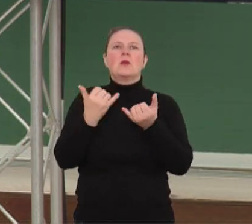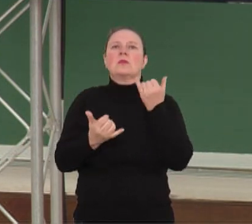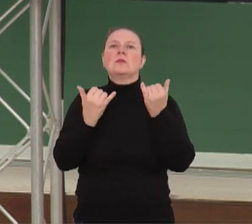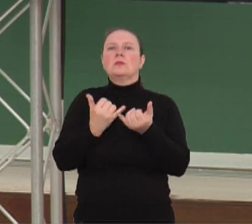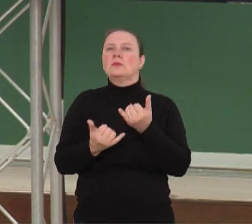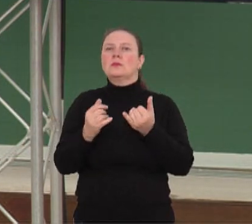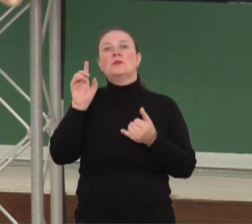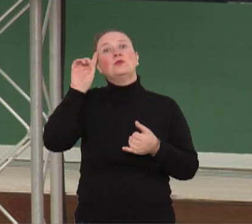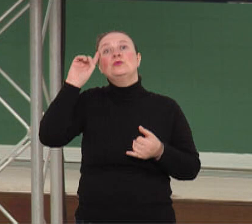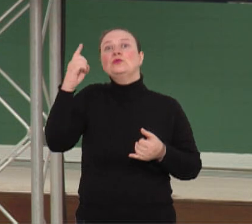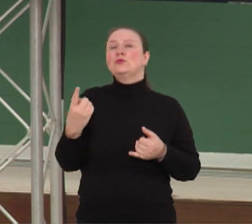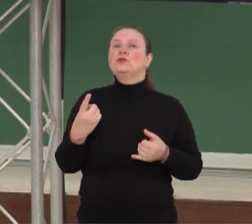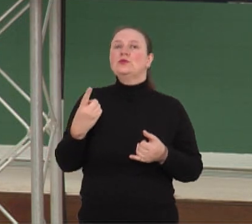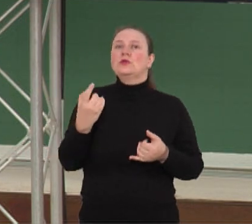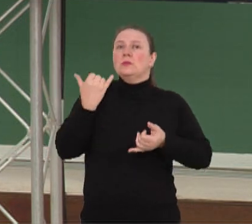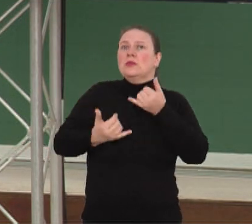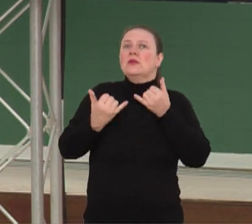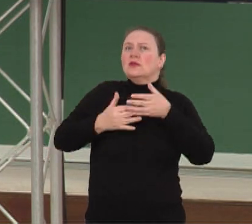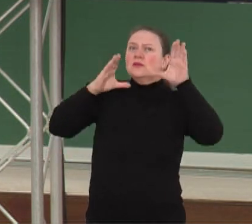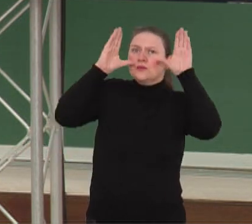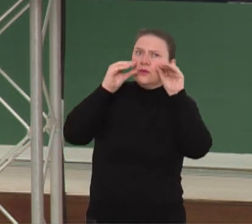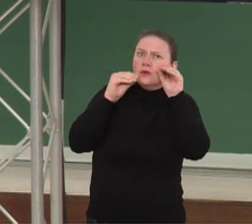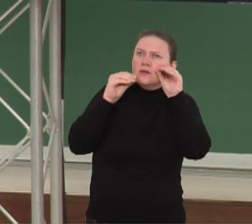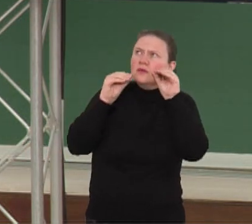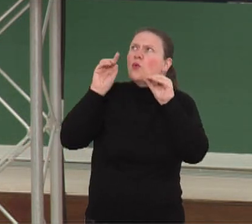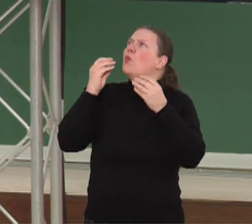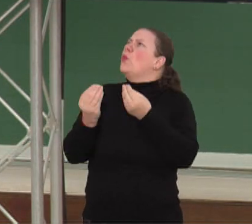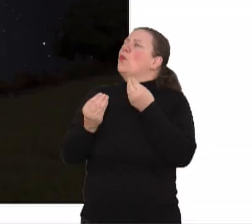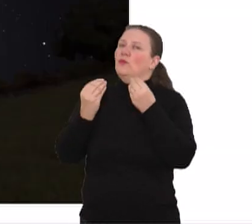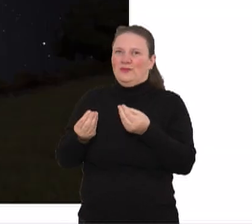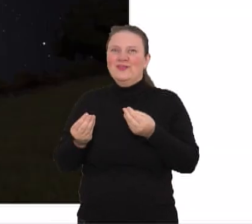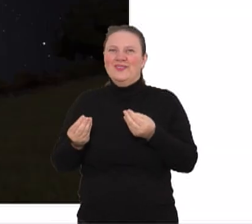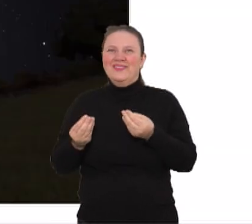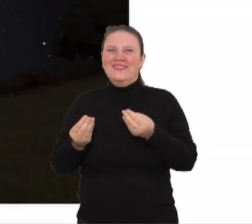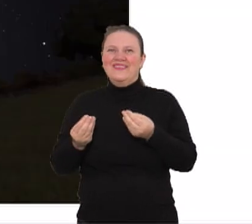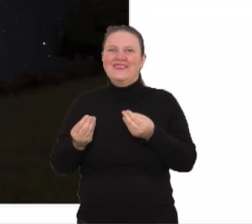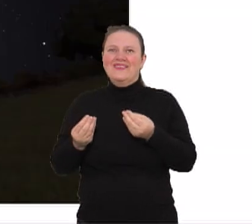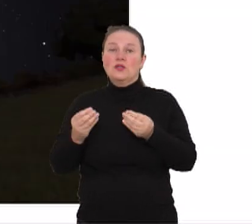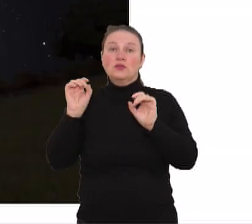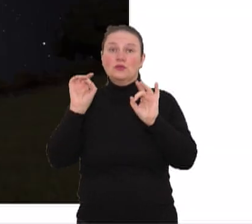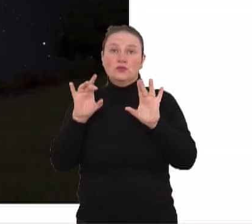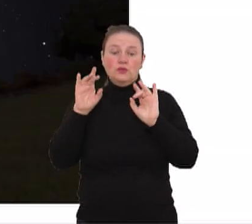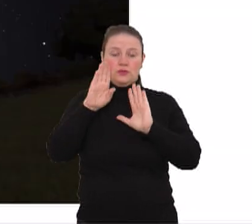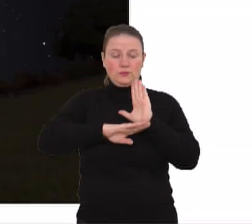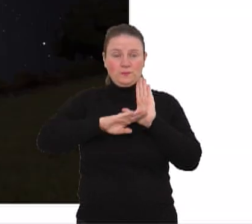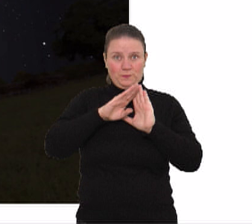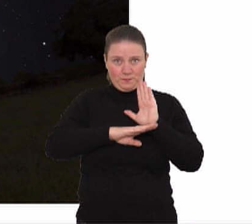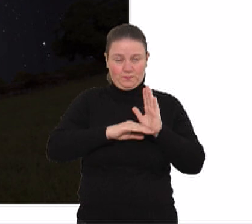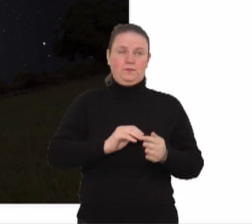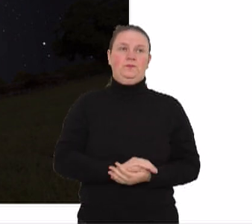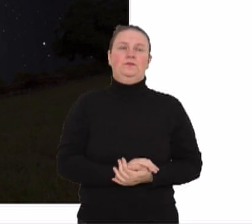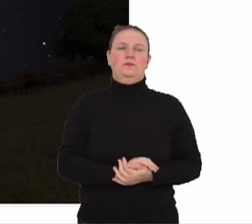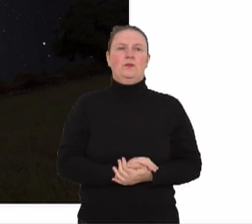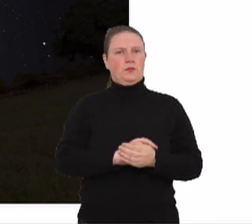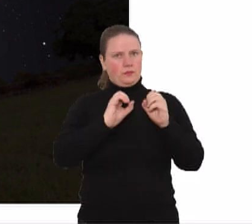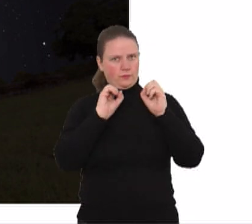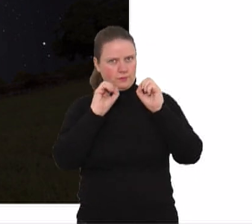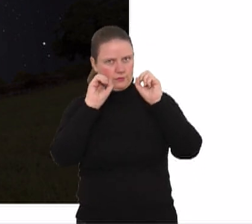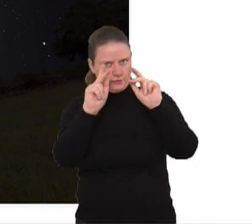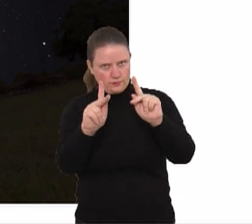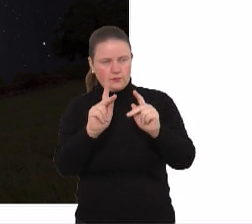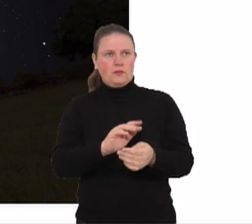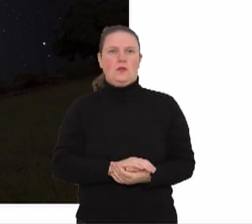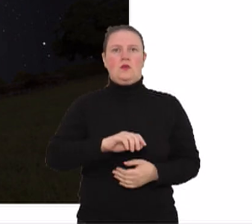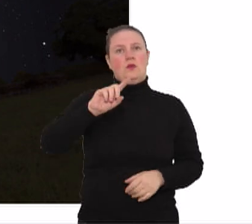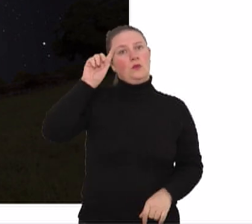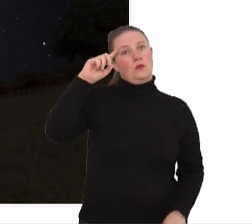né? Pode ver que está iluminado aqui o campo em volta. Aí, maravilha. Dia